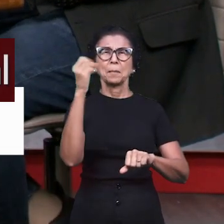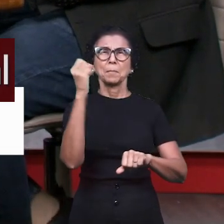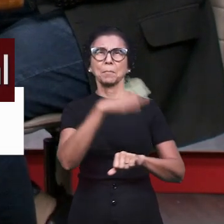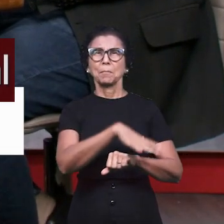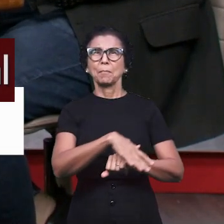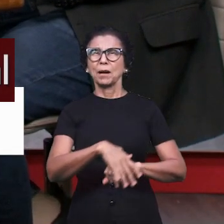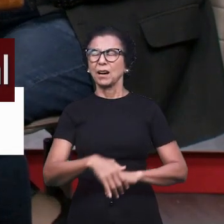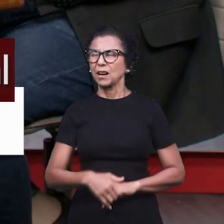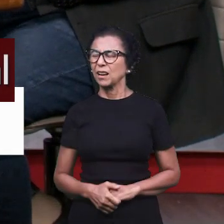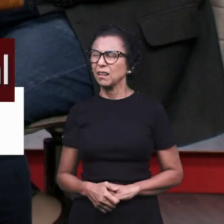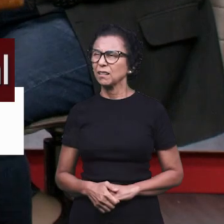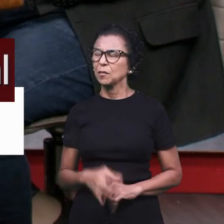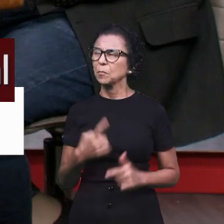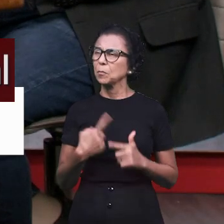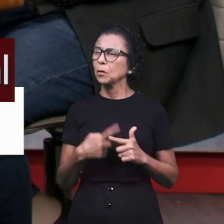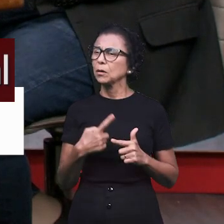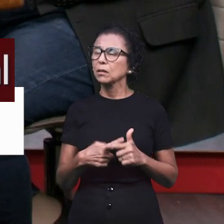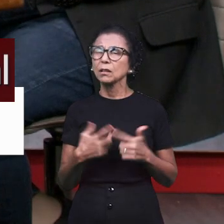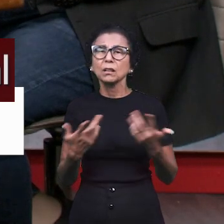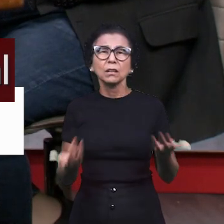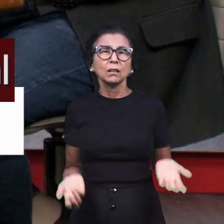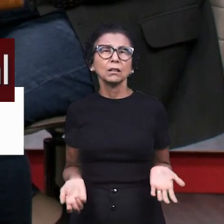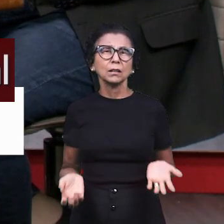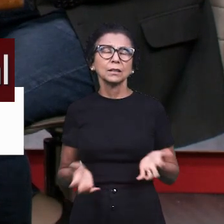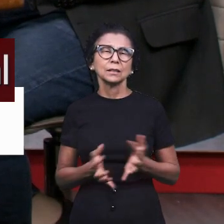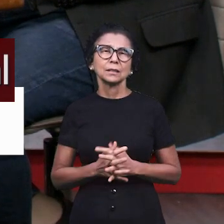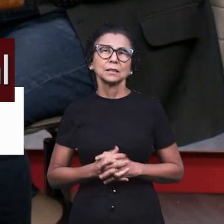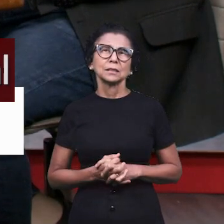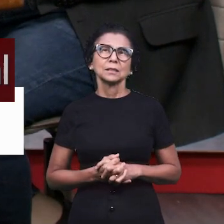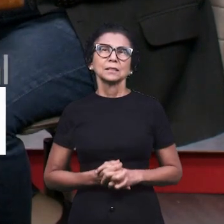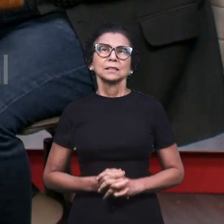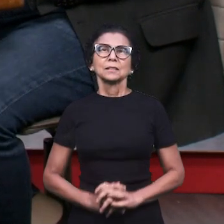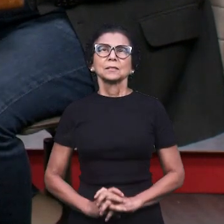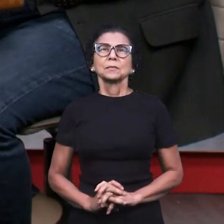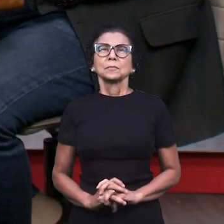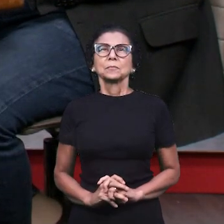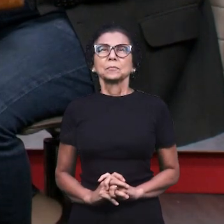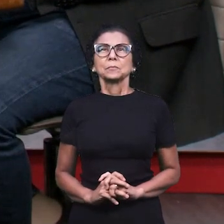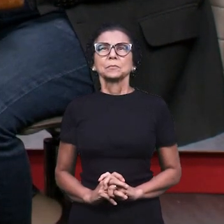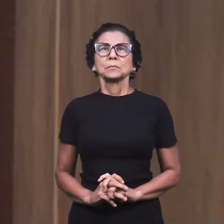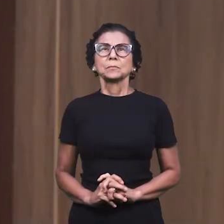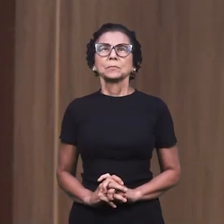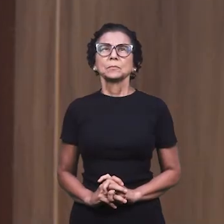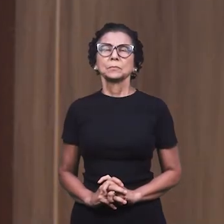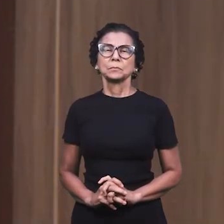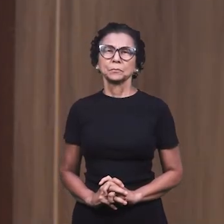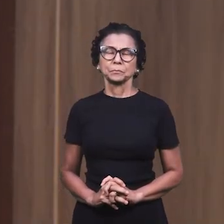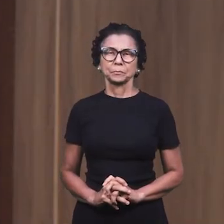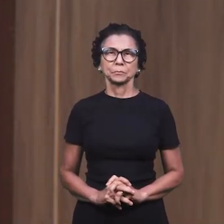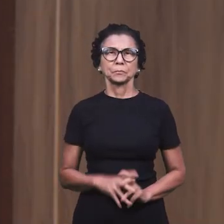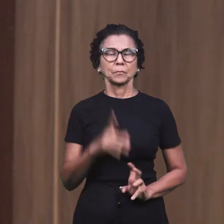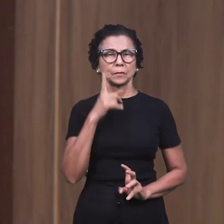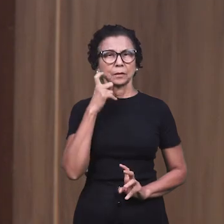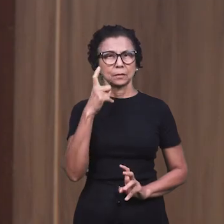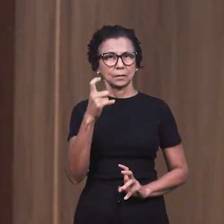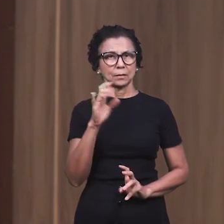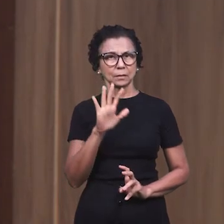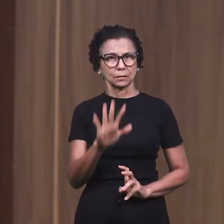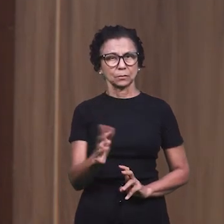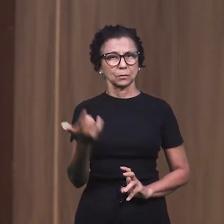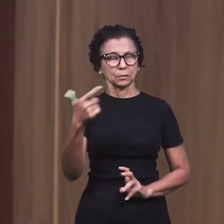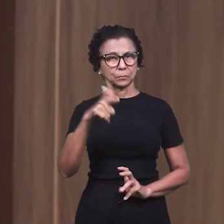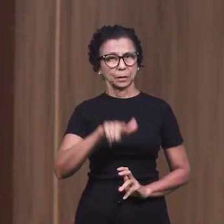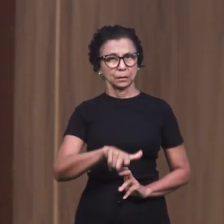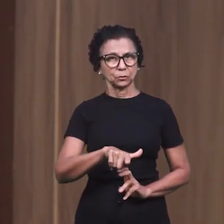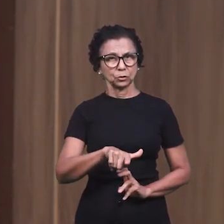um questionamento na mente das pessoas. Então, veja bem aqui, olha só que interessante. O capítulo começa fazendo uma